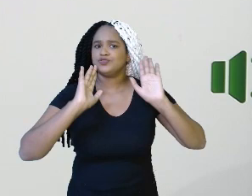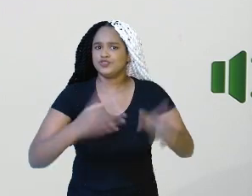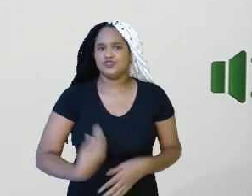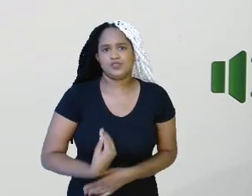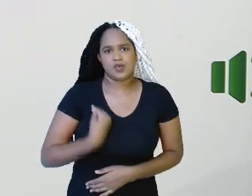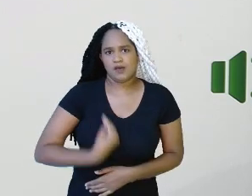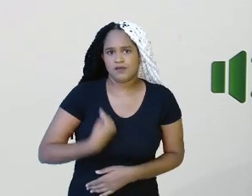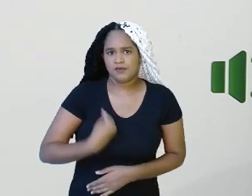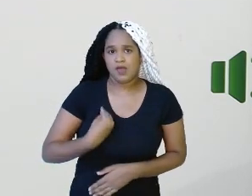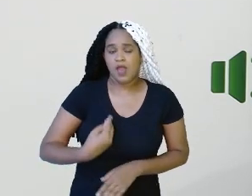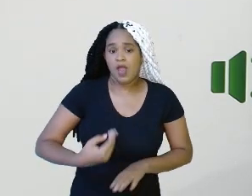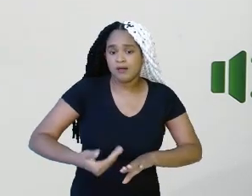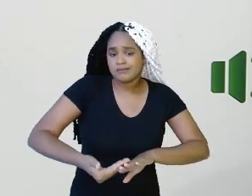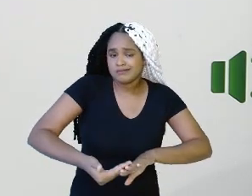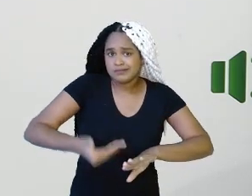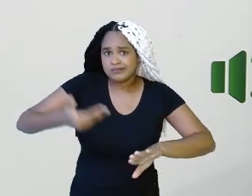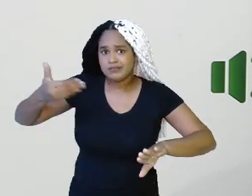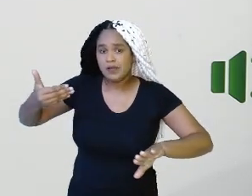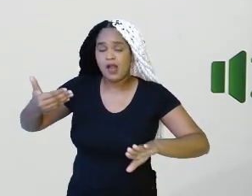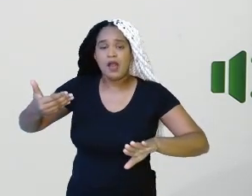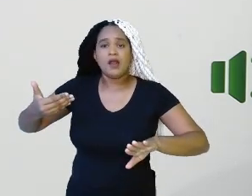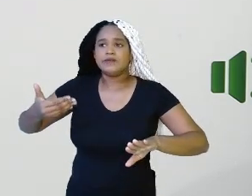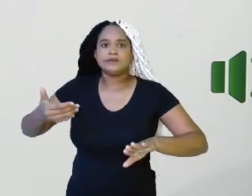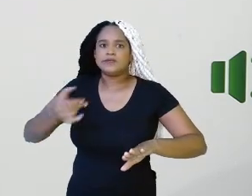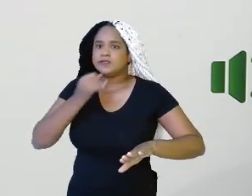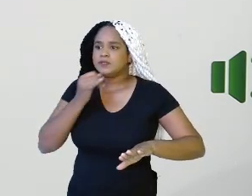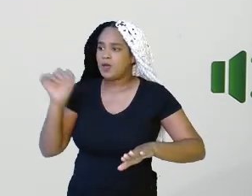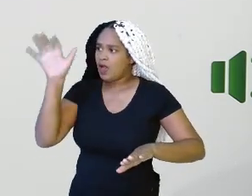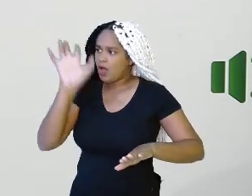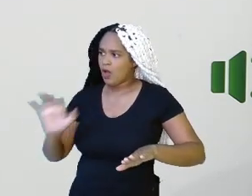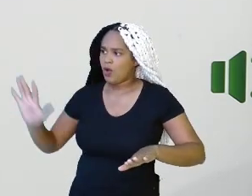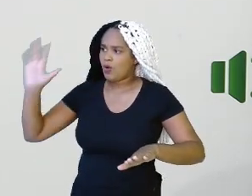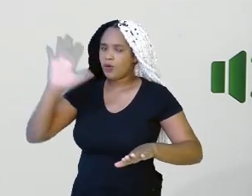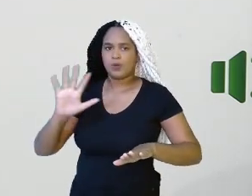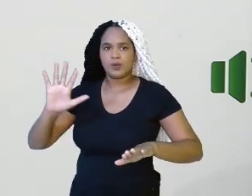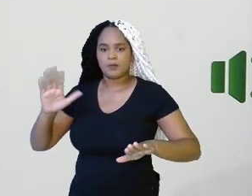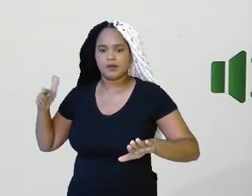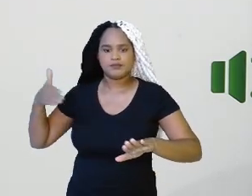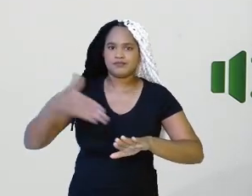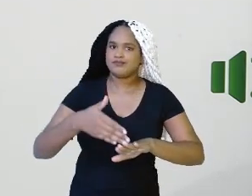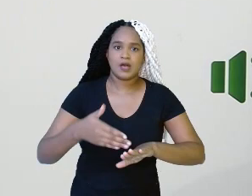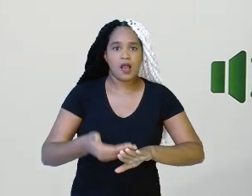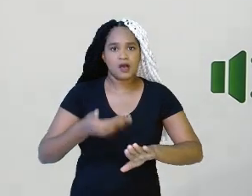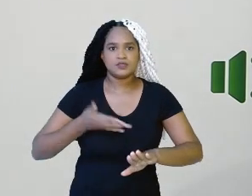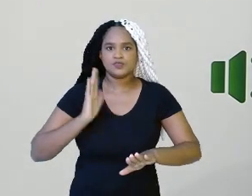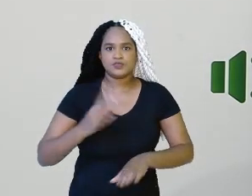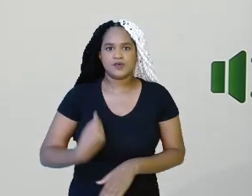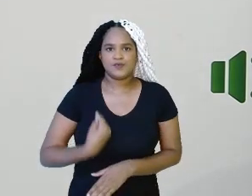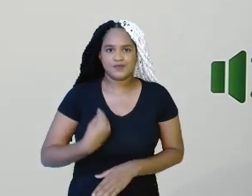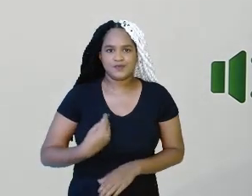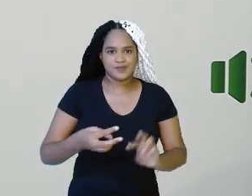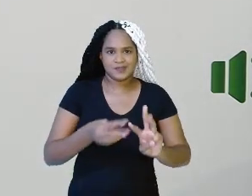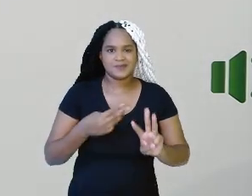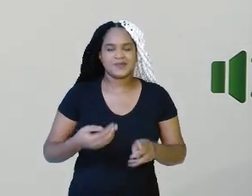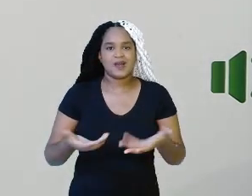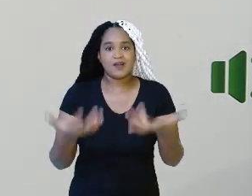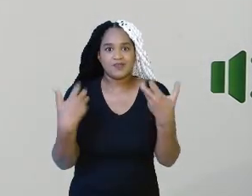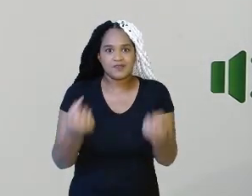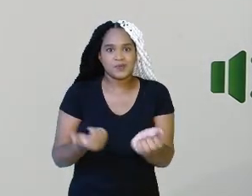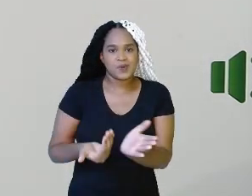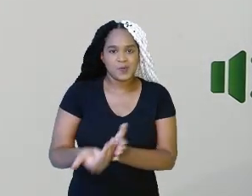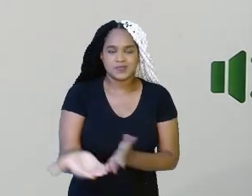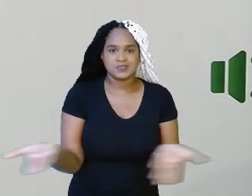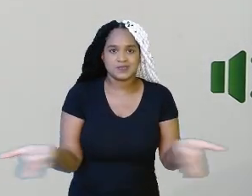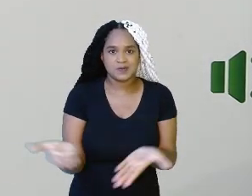chegada de quaisquer povos que tenham vindo. Então, sejam bem-vindos. Vamos começar a nossa aula. Nós temos a